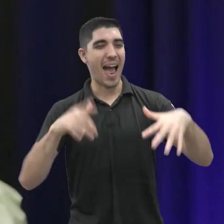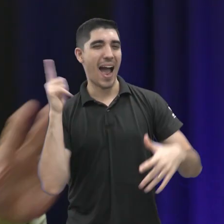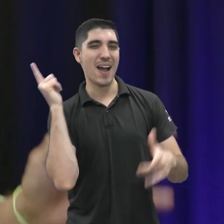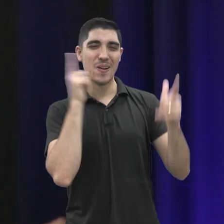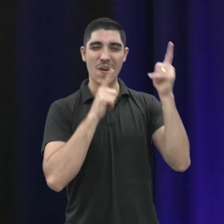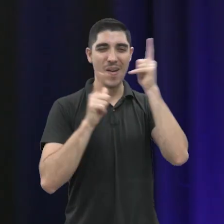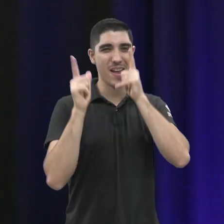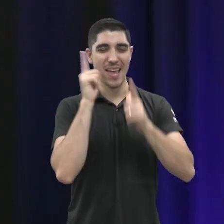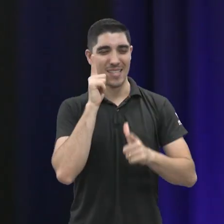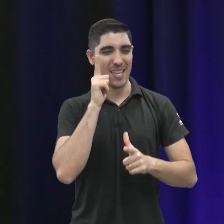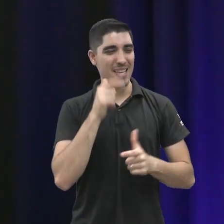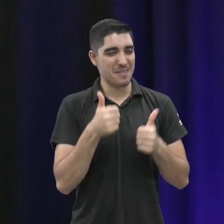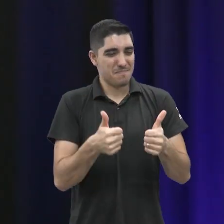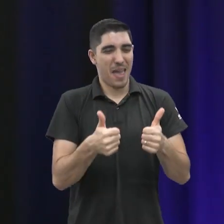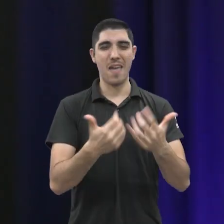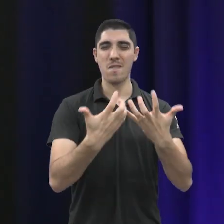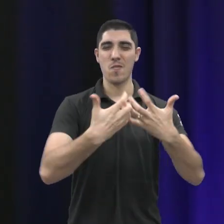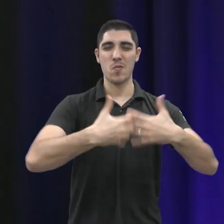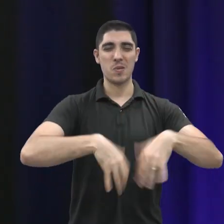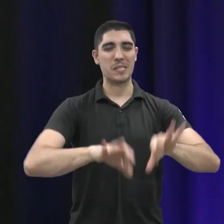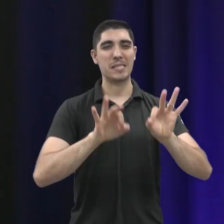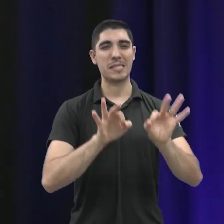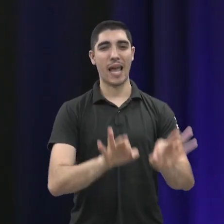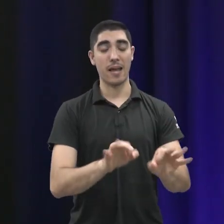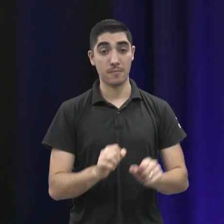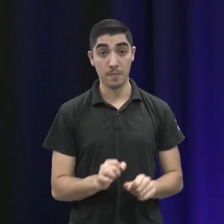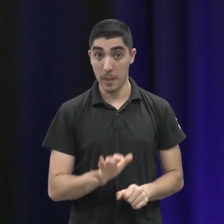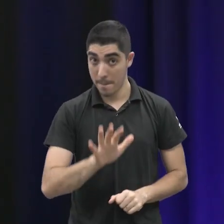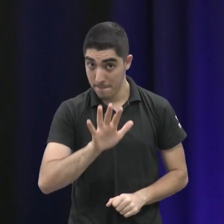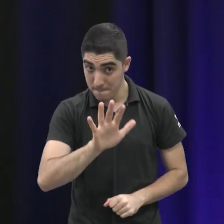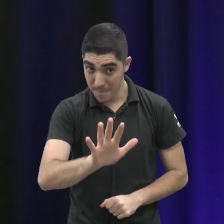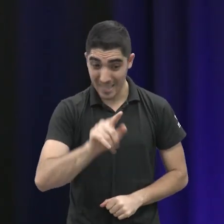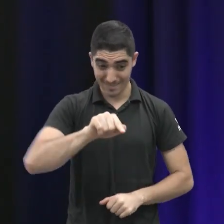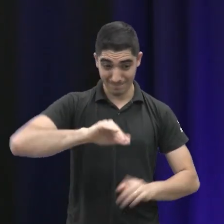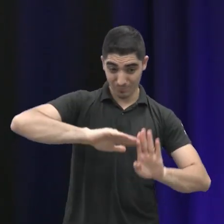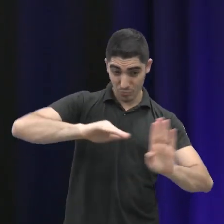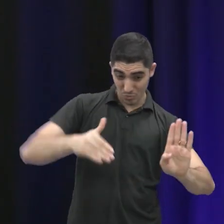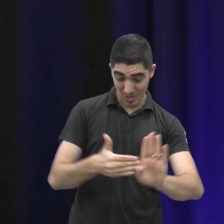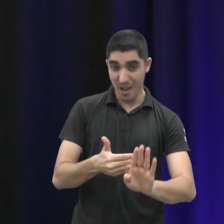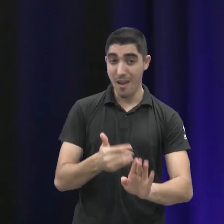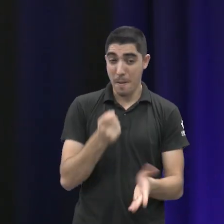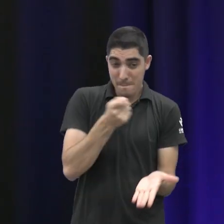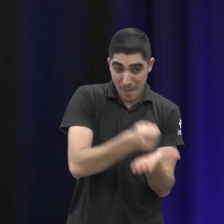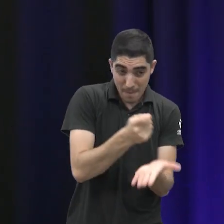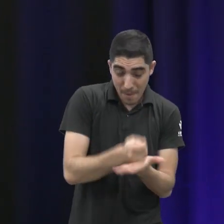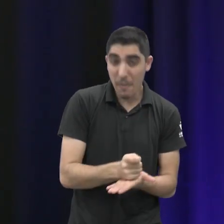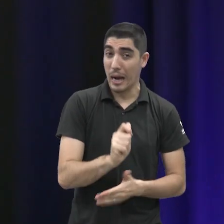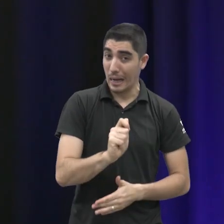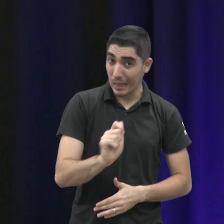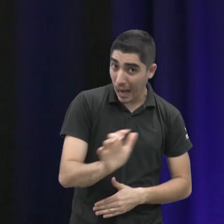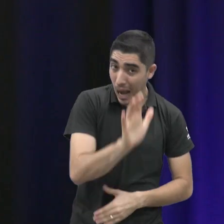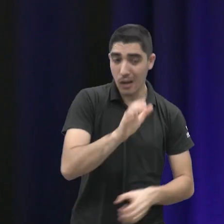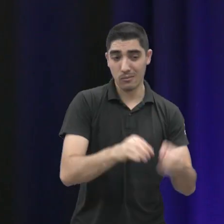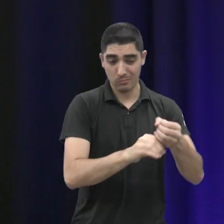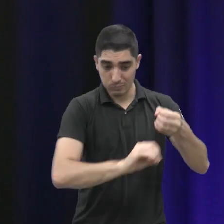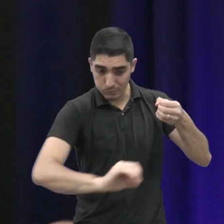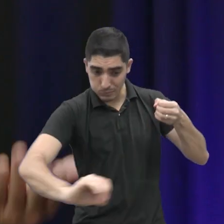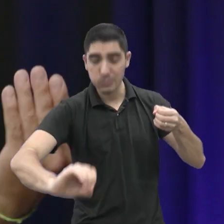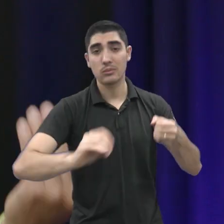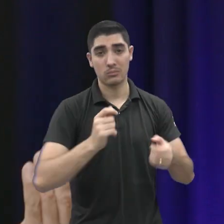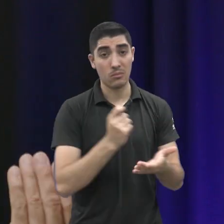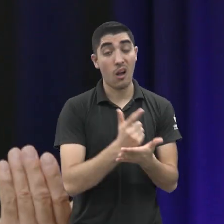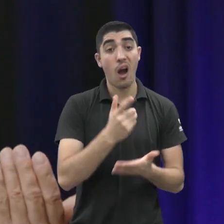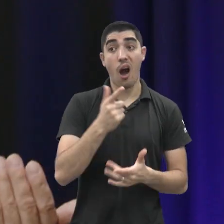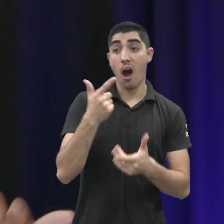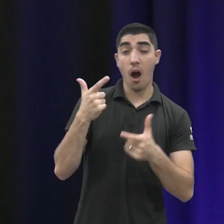isso funcionando, né? E o custo, por ser muito alto, tem muitos municípios que não conseguem arcar com isso. Então, o Brasil passou